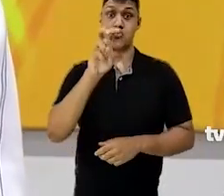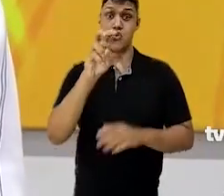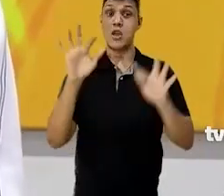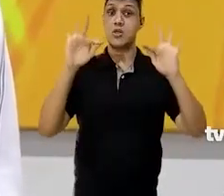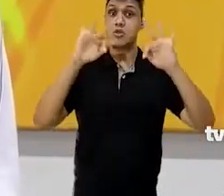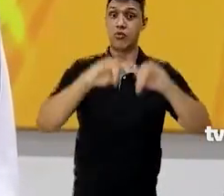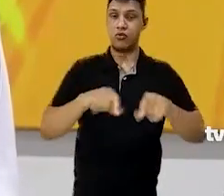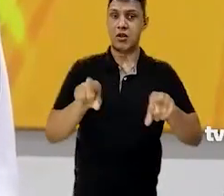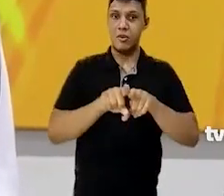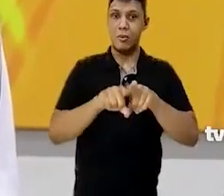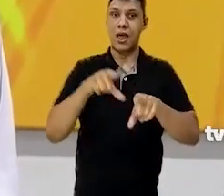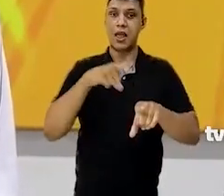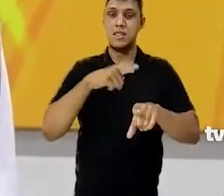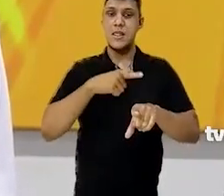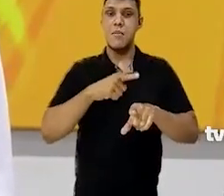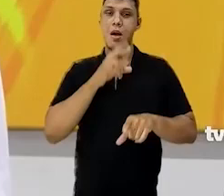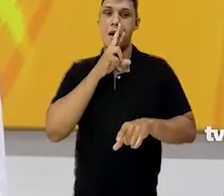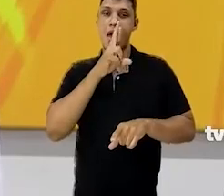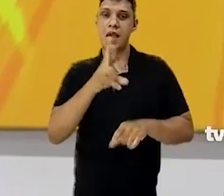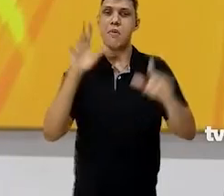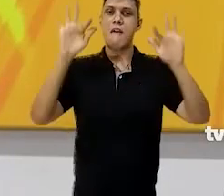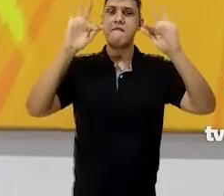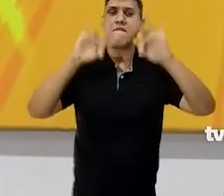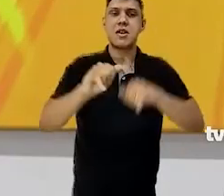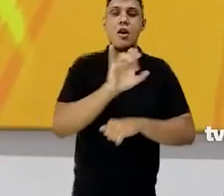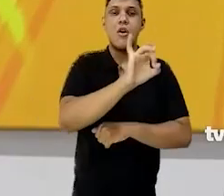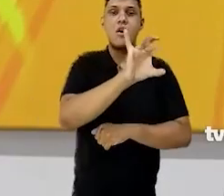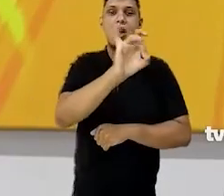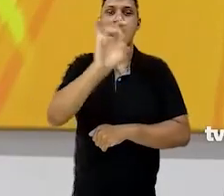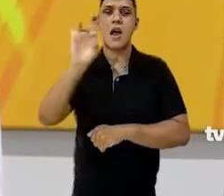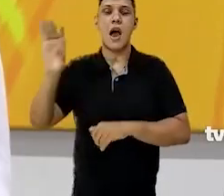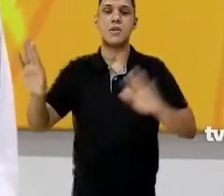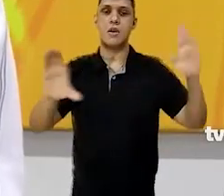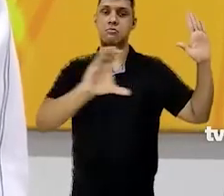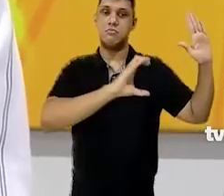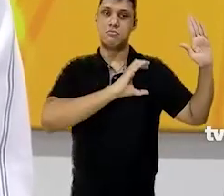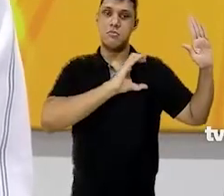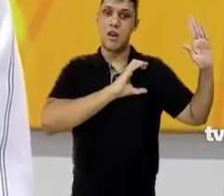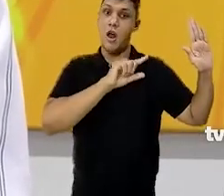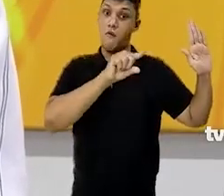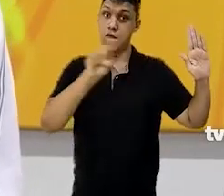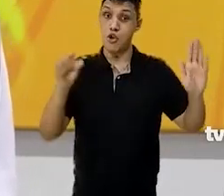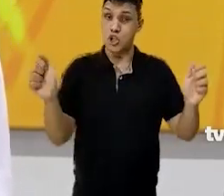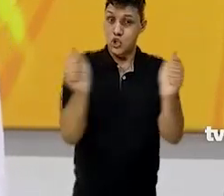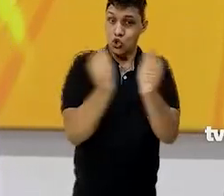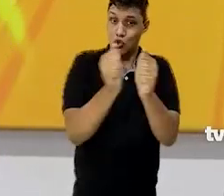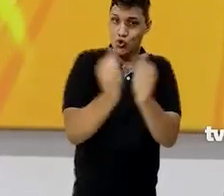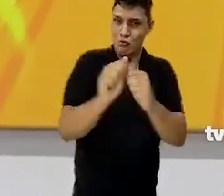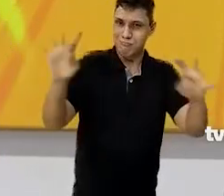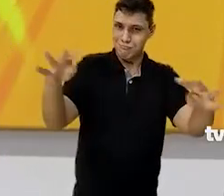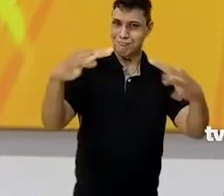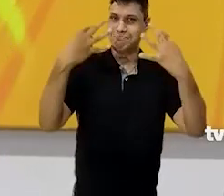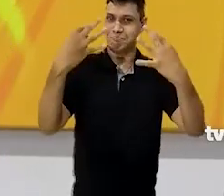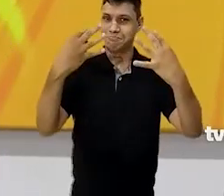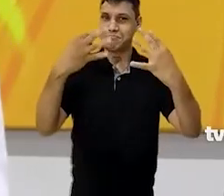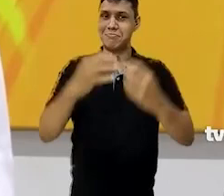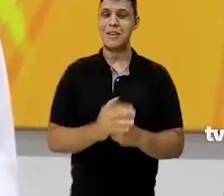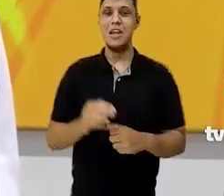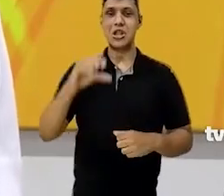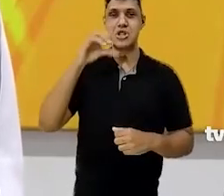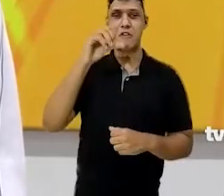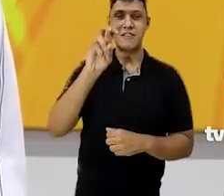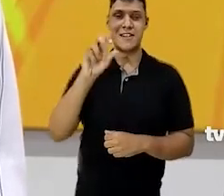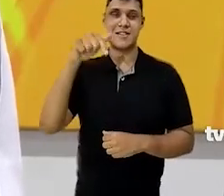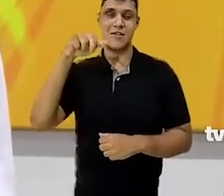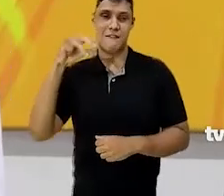as considerações finais de cada um dos candidatos. Você continua com a gente pela 95,9 FM, pela